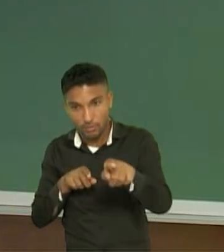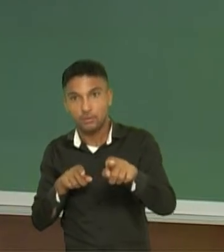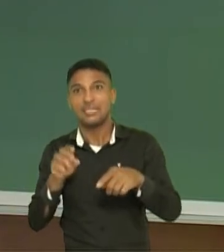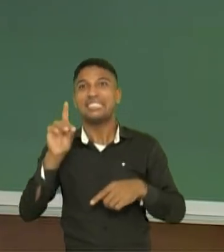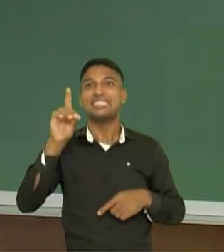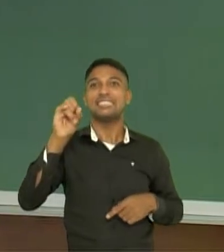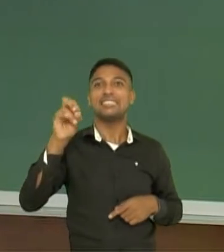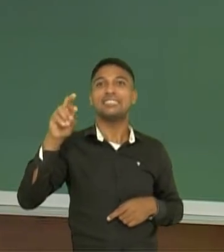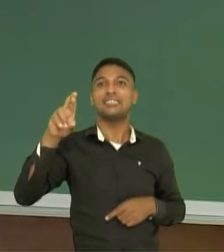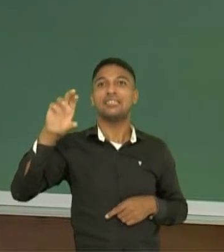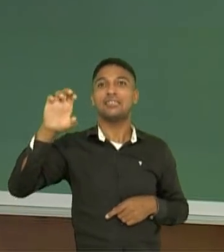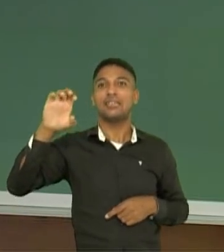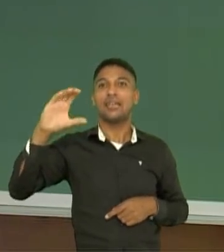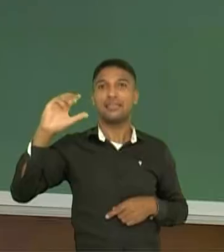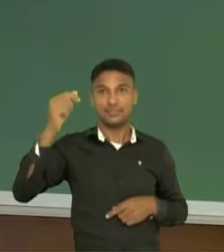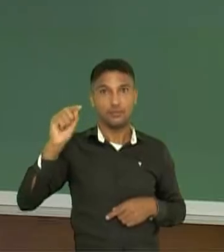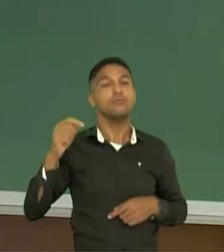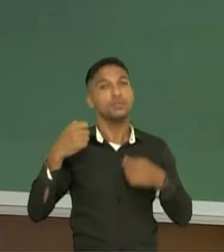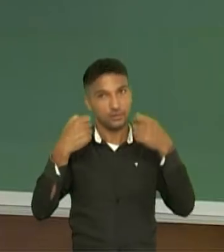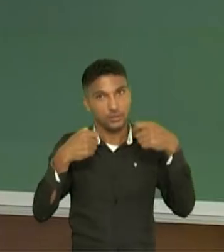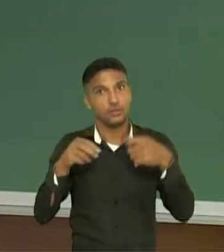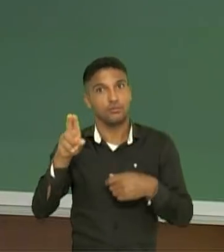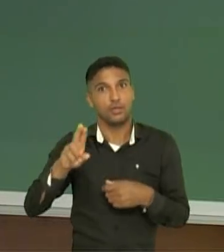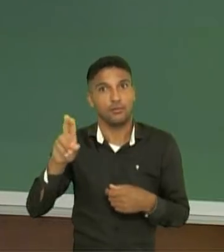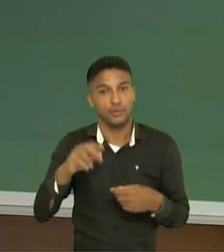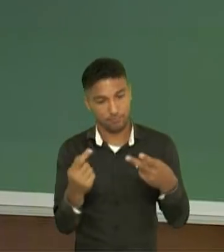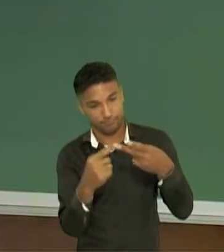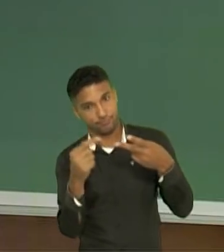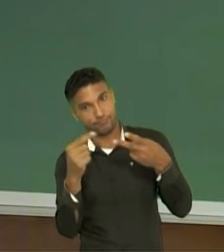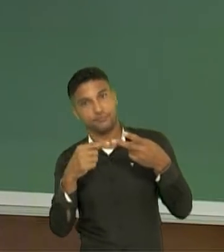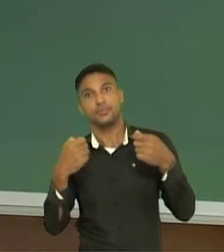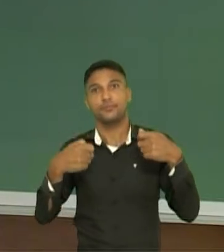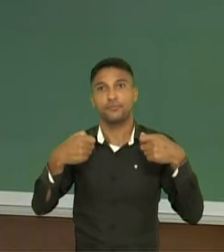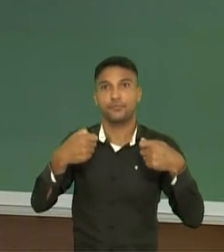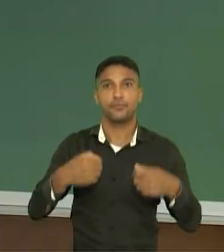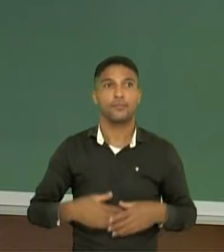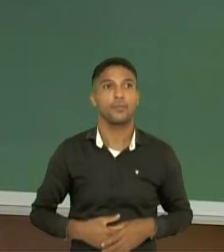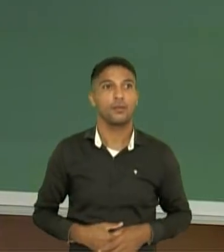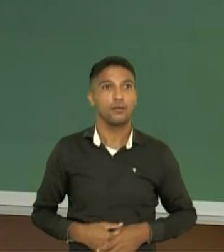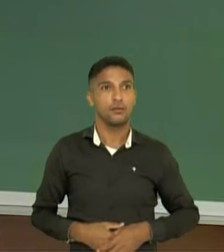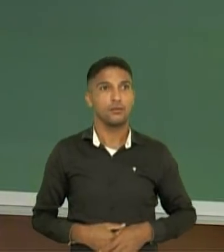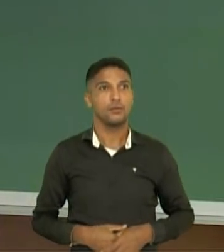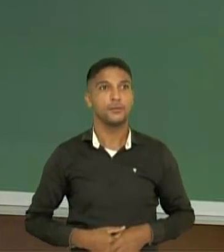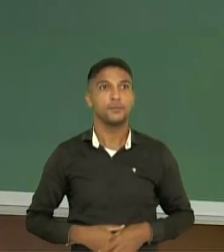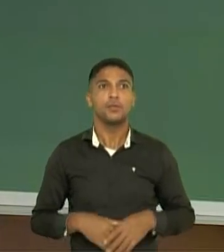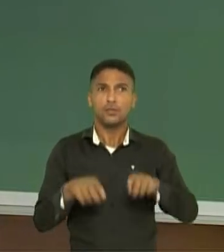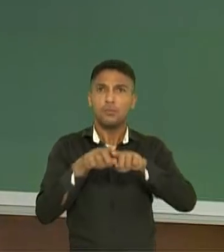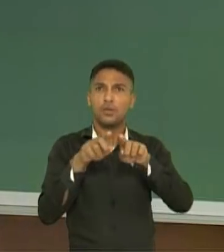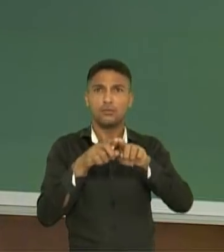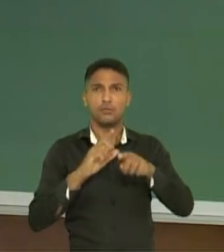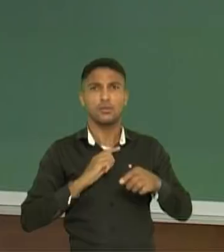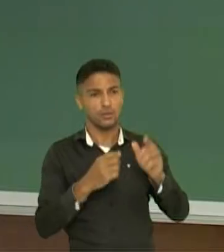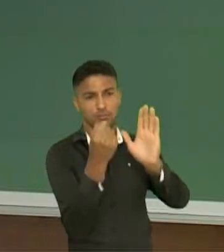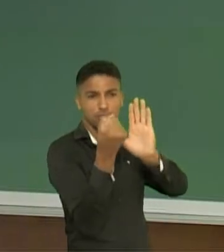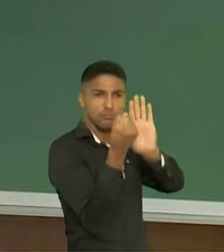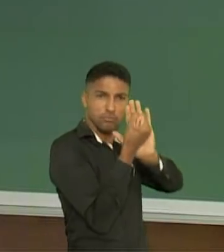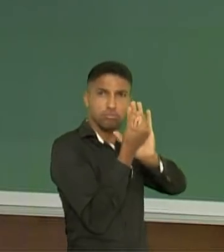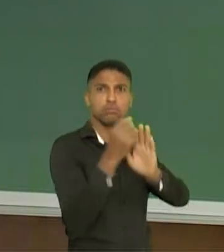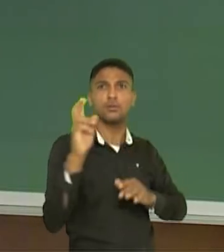viu, né? E nós vamos falar um pouquinho em um momento posterior sobre as unidades de medida, certo? Nós iremos comentar